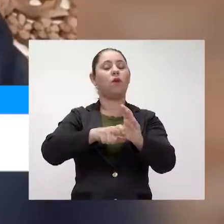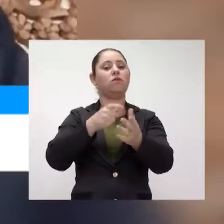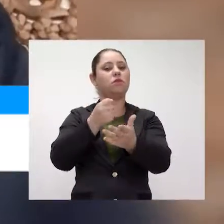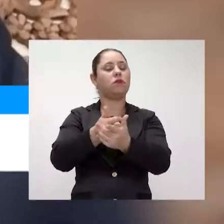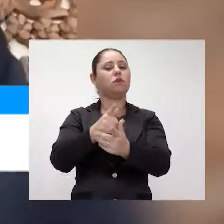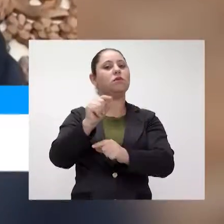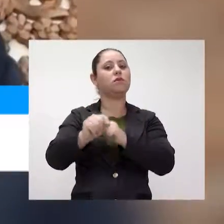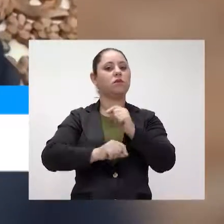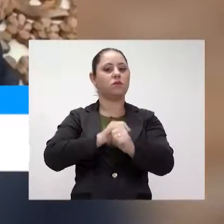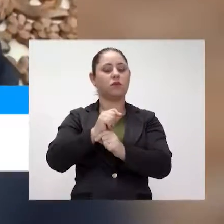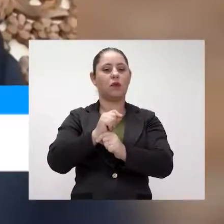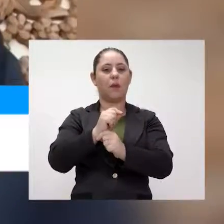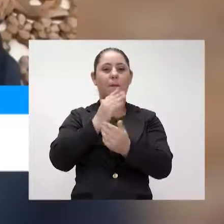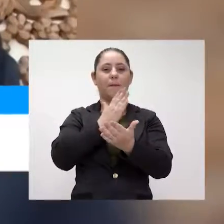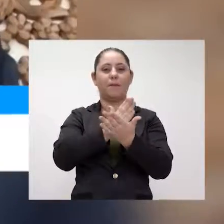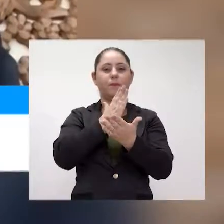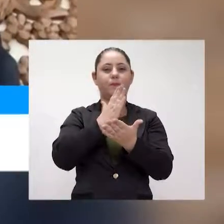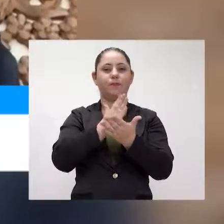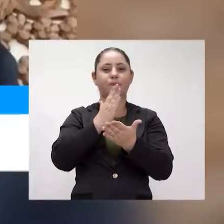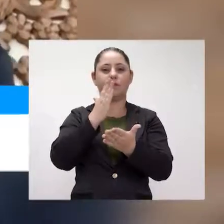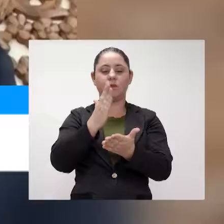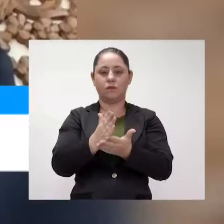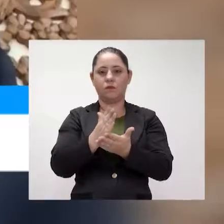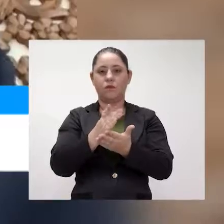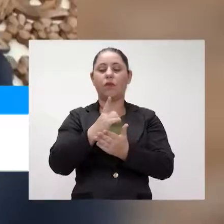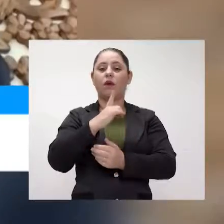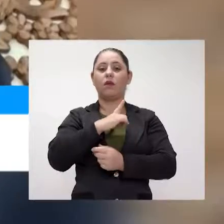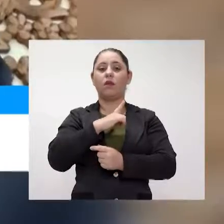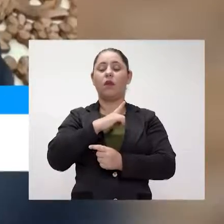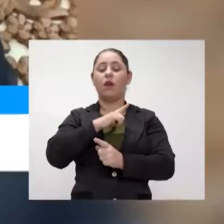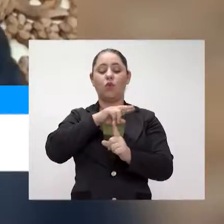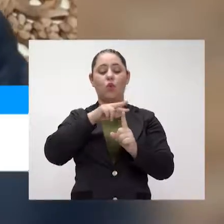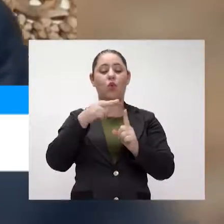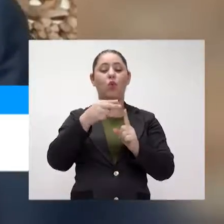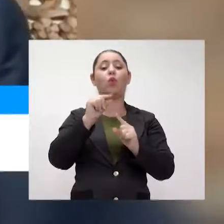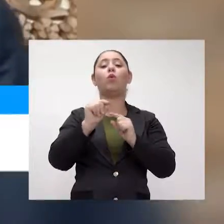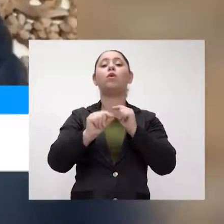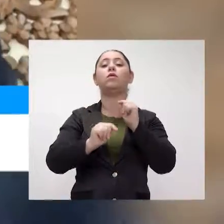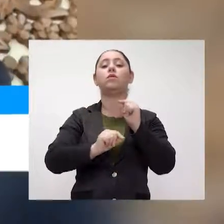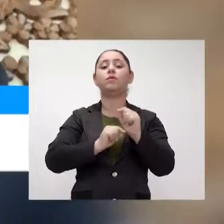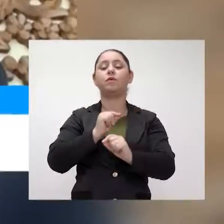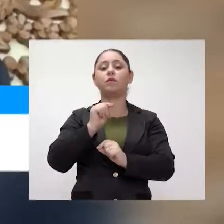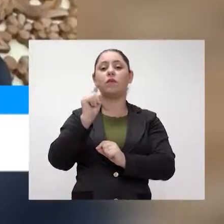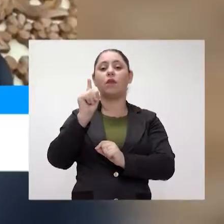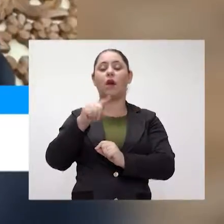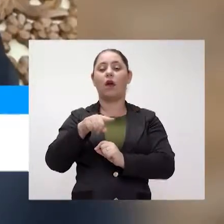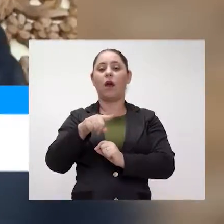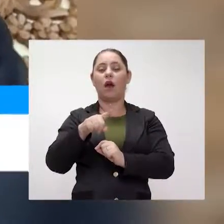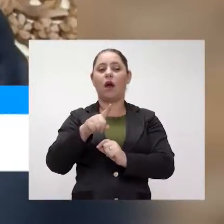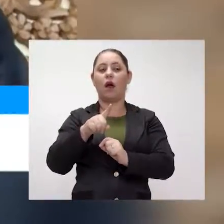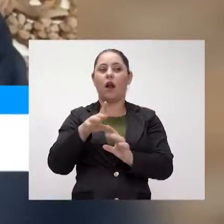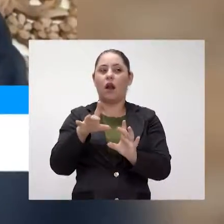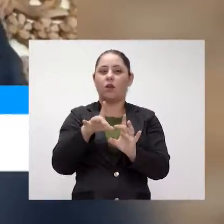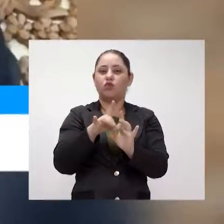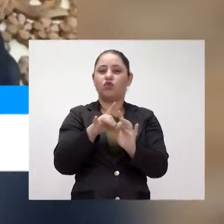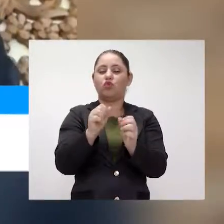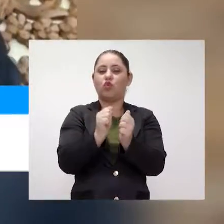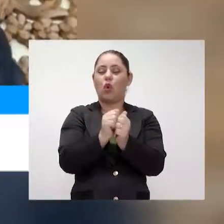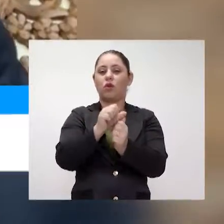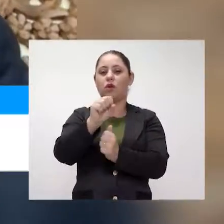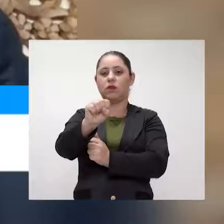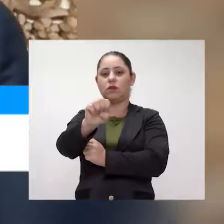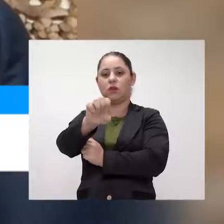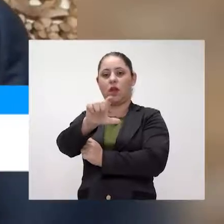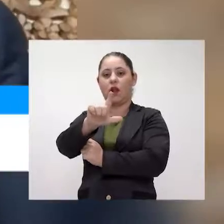cobrança desses parcelamentos, tendo em vista e atrelada